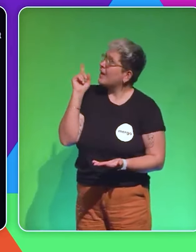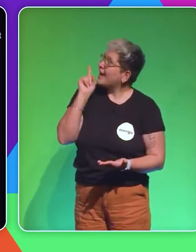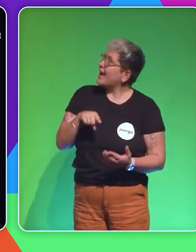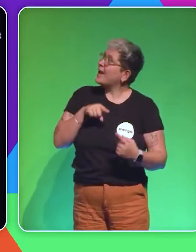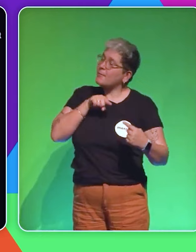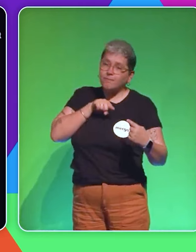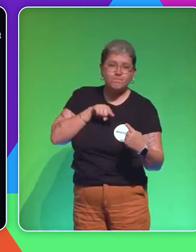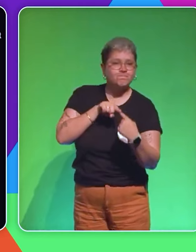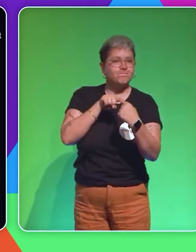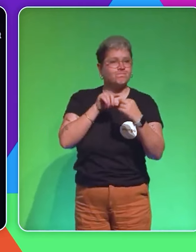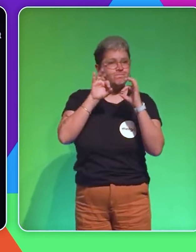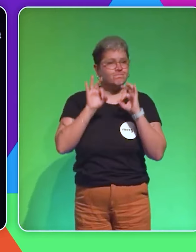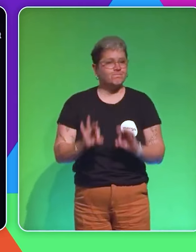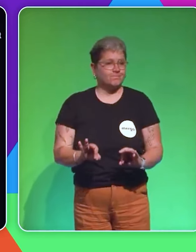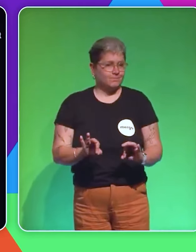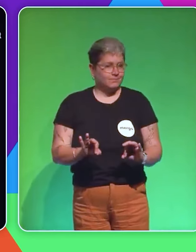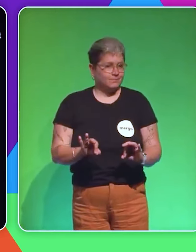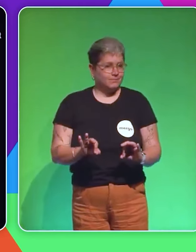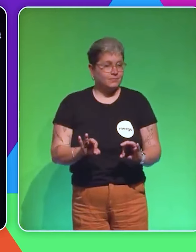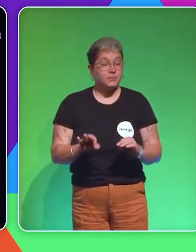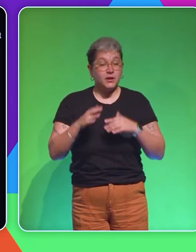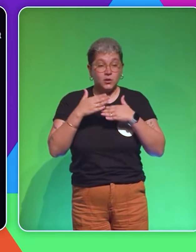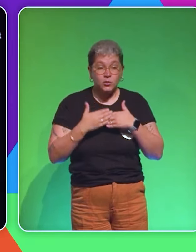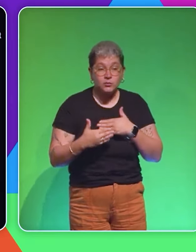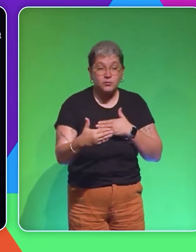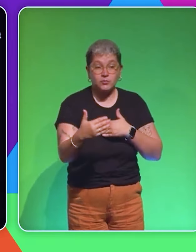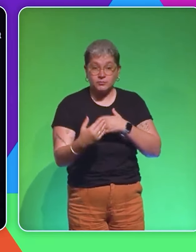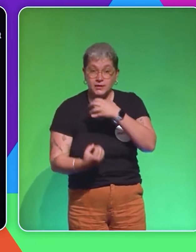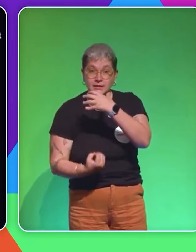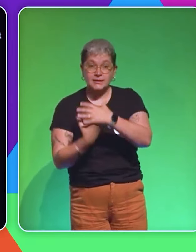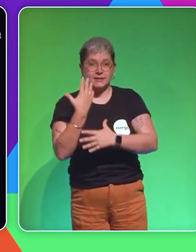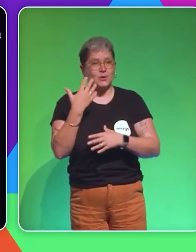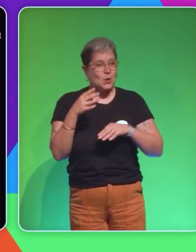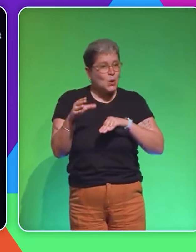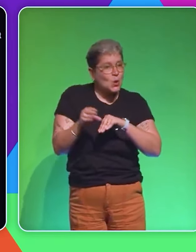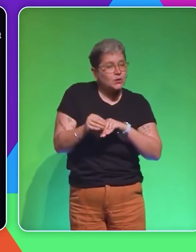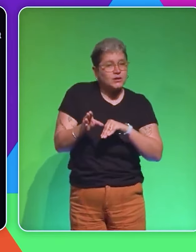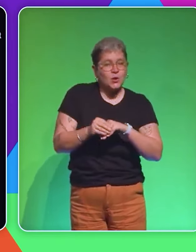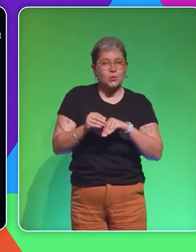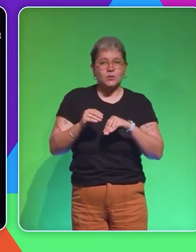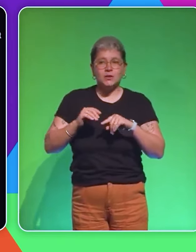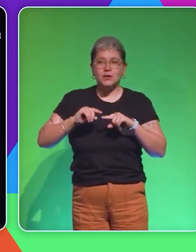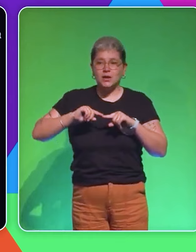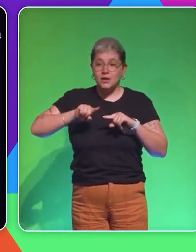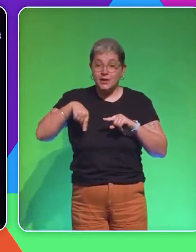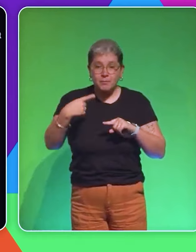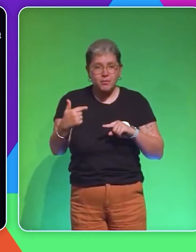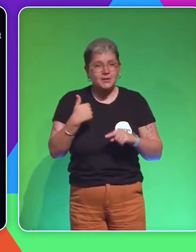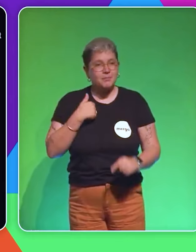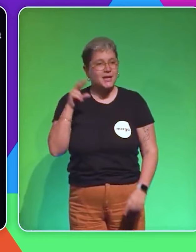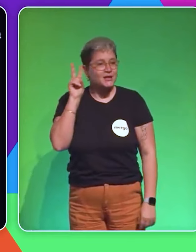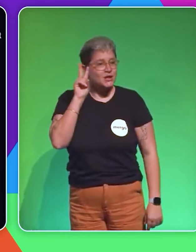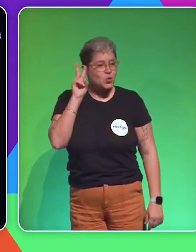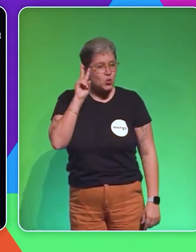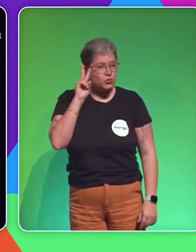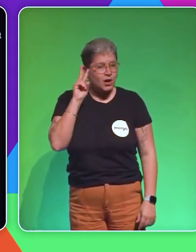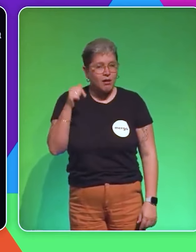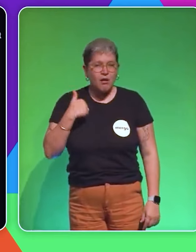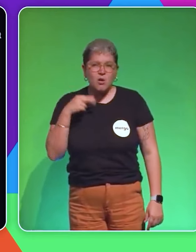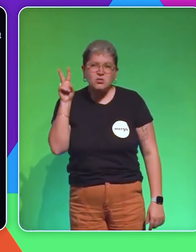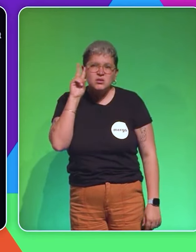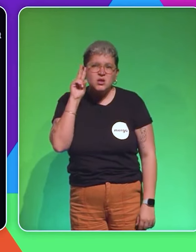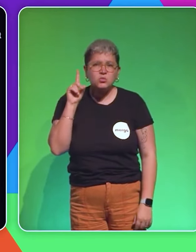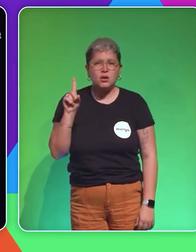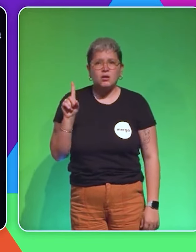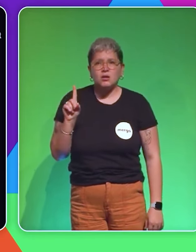então eu costumo dizer que depois que eu comecei a produzir conteúdo eu não tive mais uma segunda-feira ruim na verdade às vezes eu